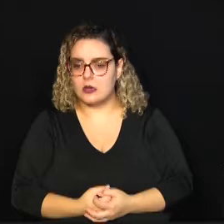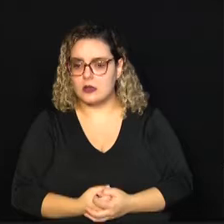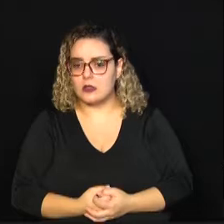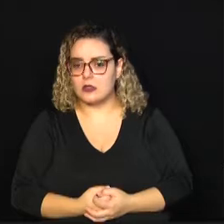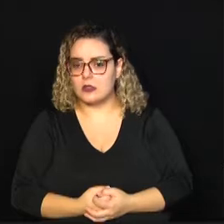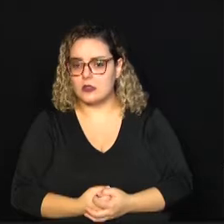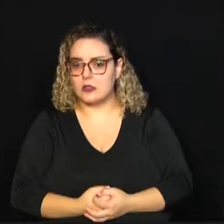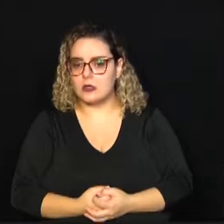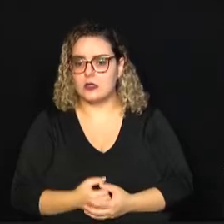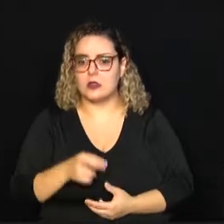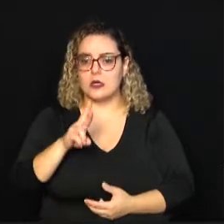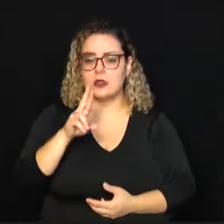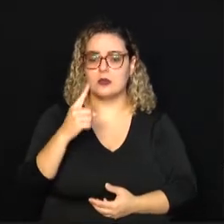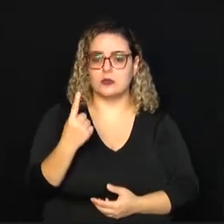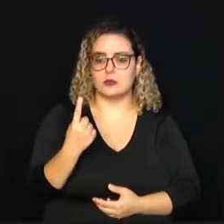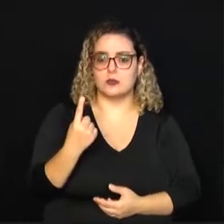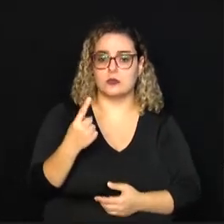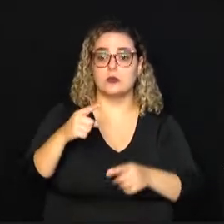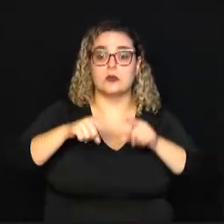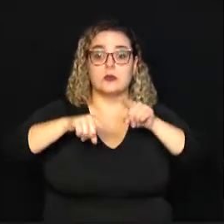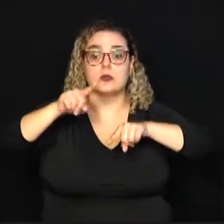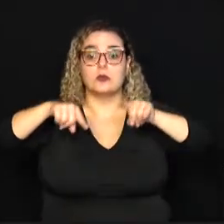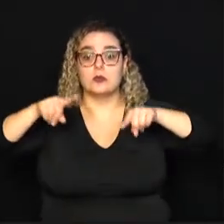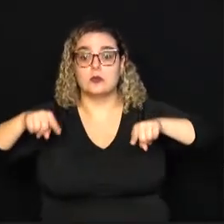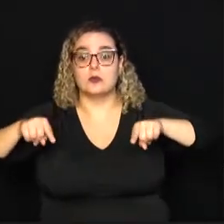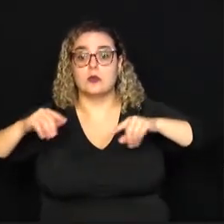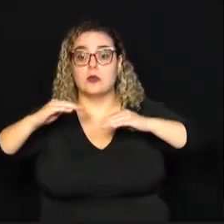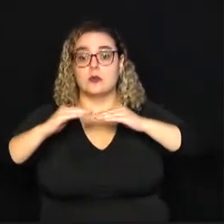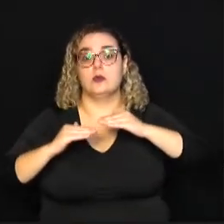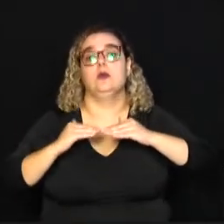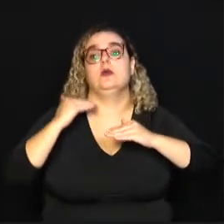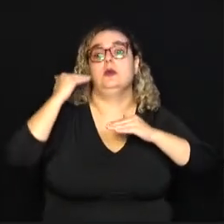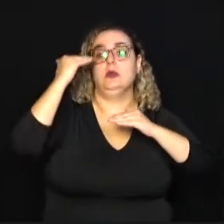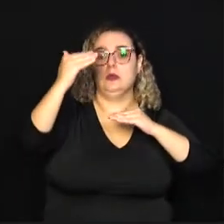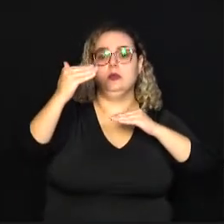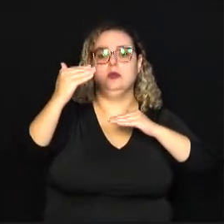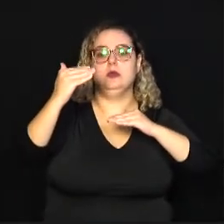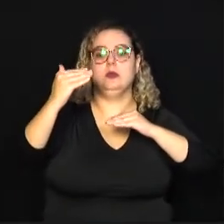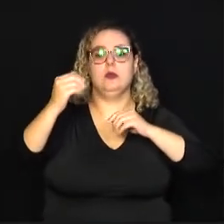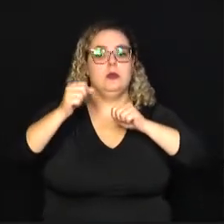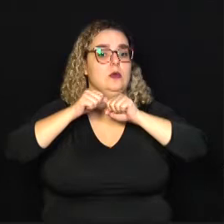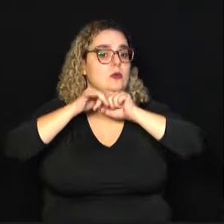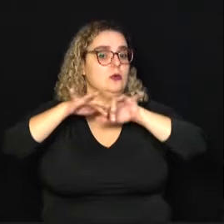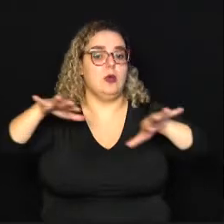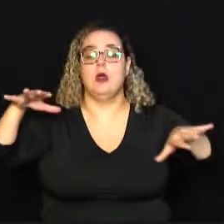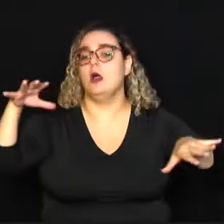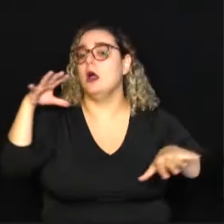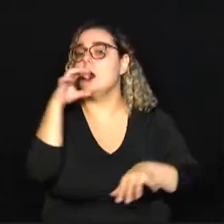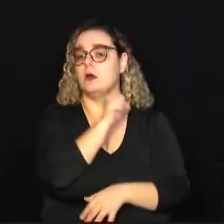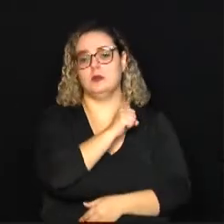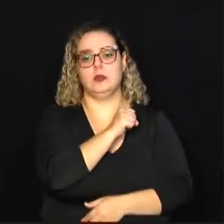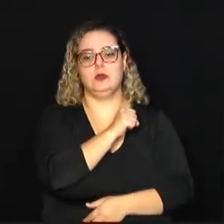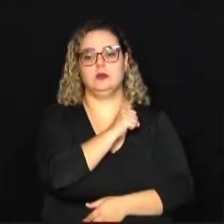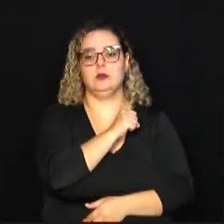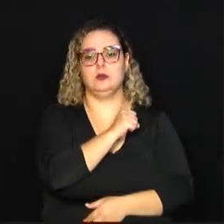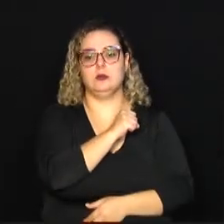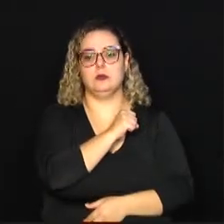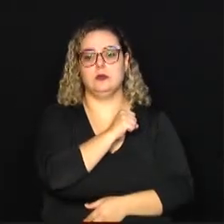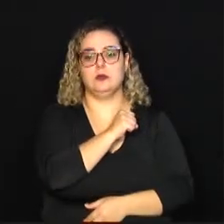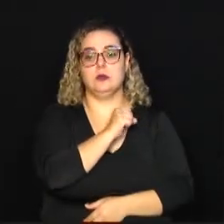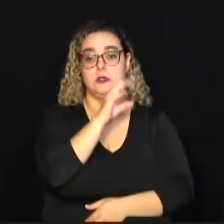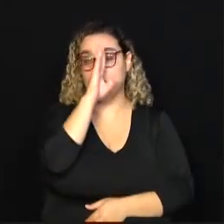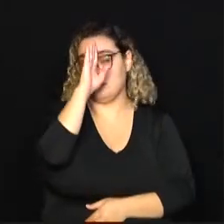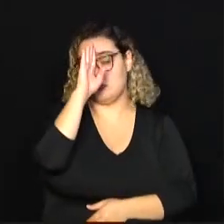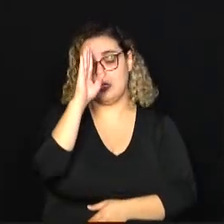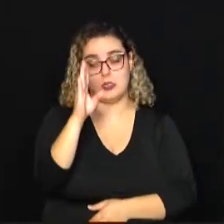ela é a variante que muito rapidamente se sobrepôs às demais. Ela foi capaz de se disseminar mais rápido e passou a ser a variante principal